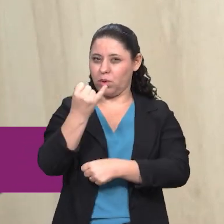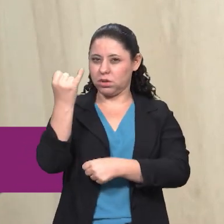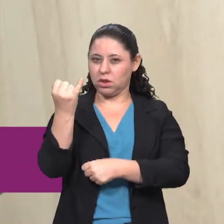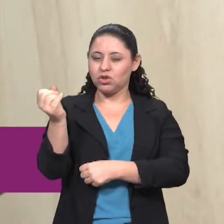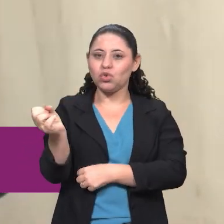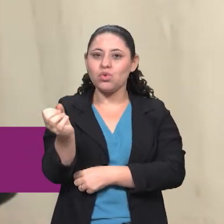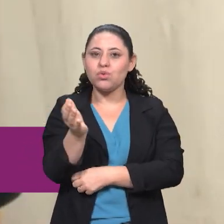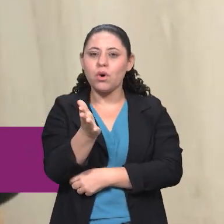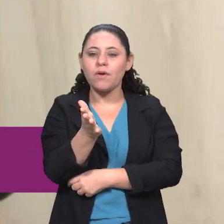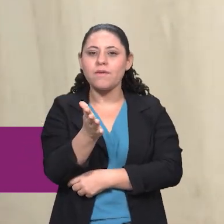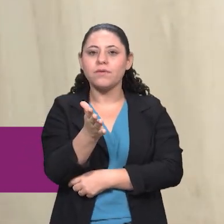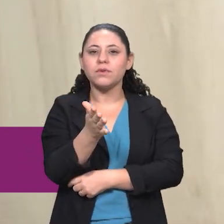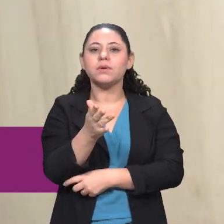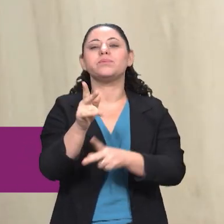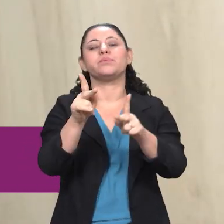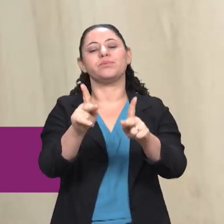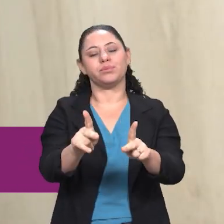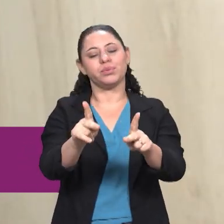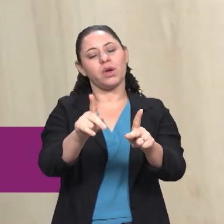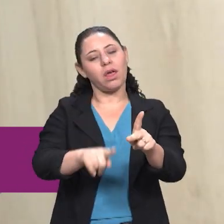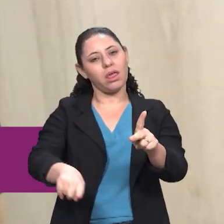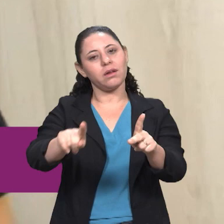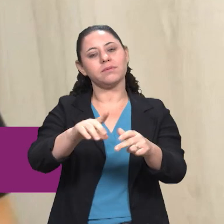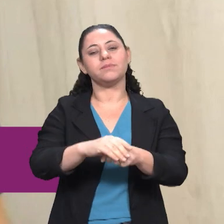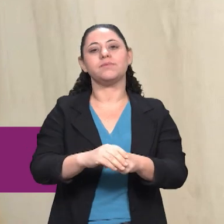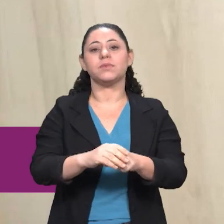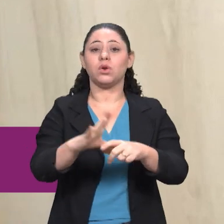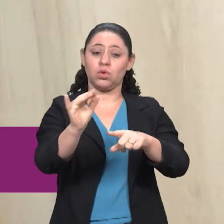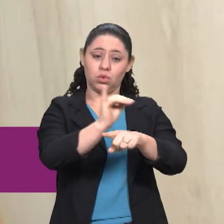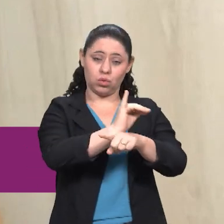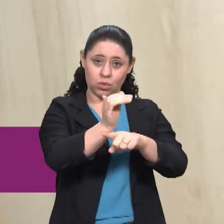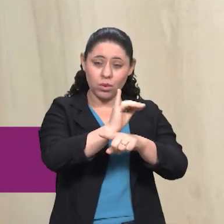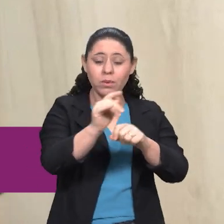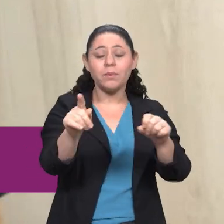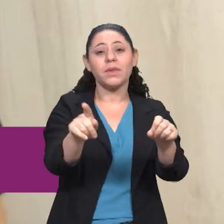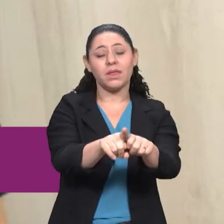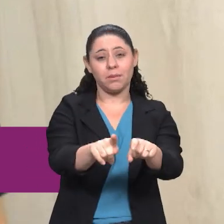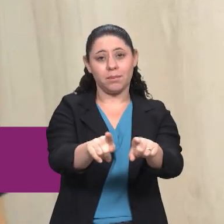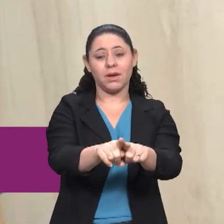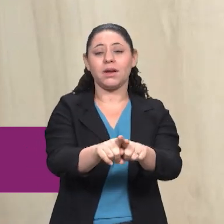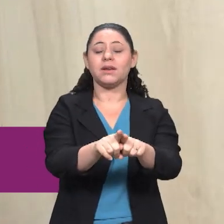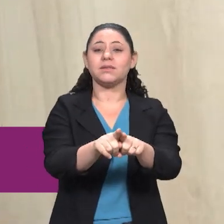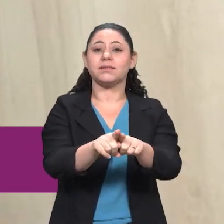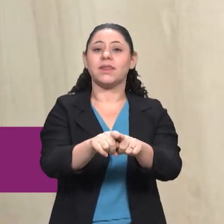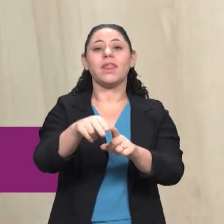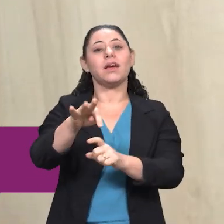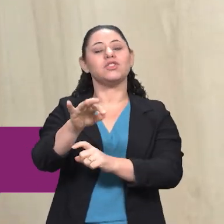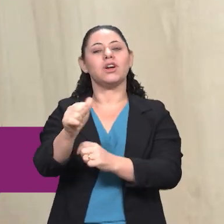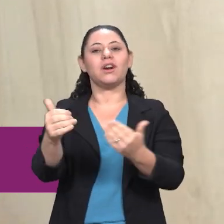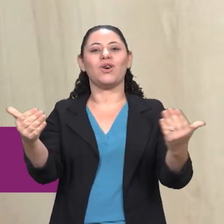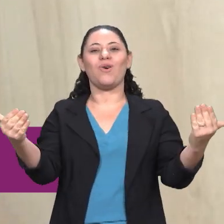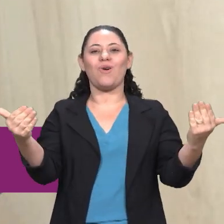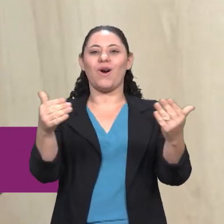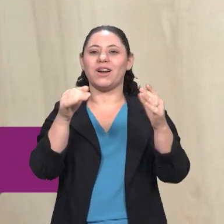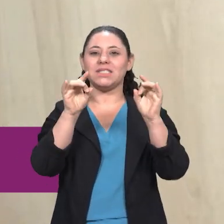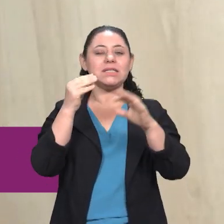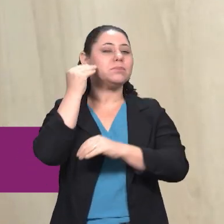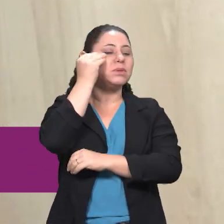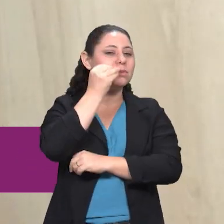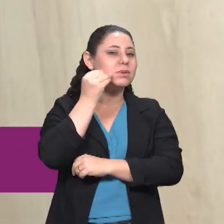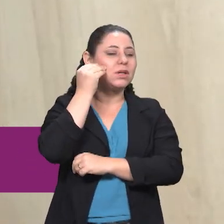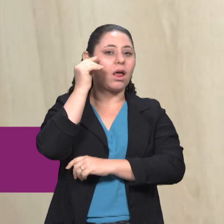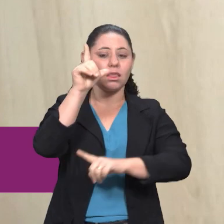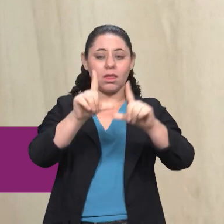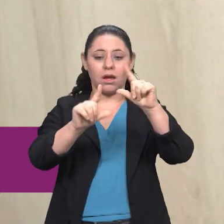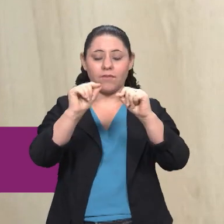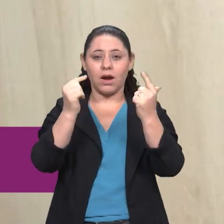relevantes, atuais e de interesse da sociedade. Além do YouTube e da NET, nós também estamos disponíveis de forma